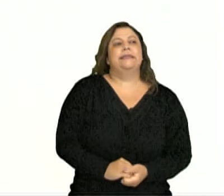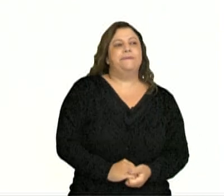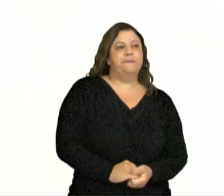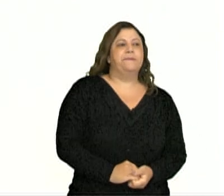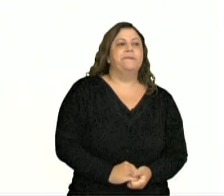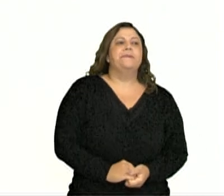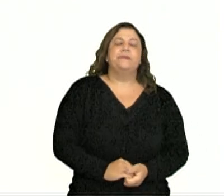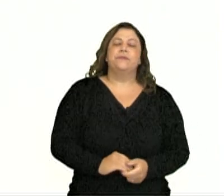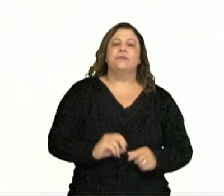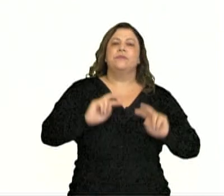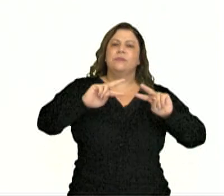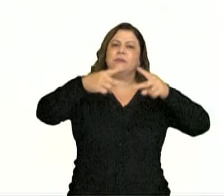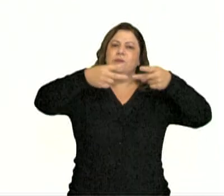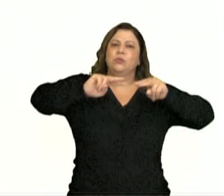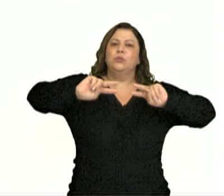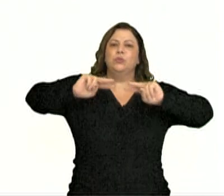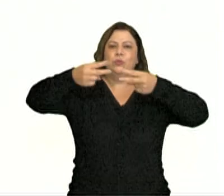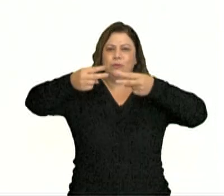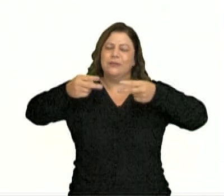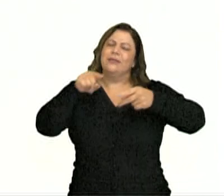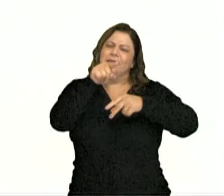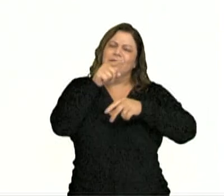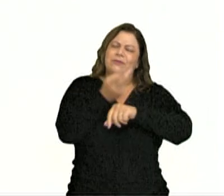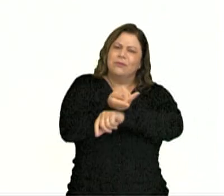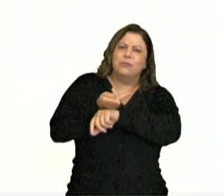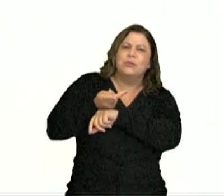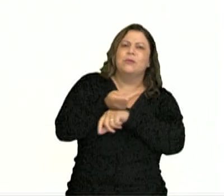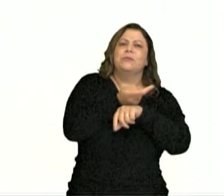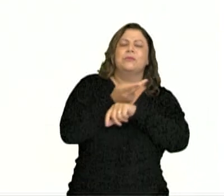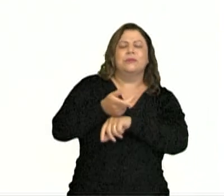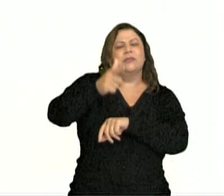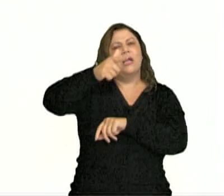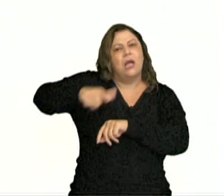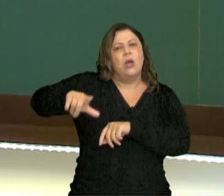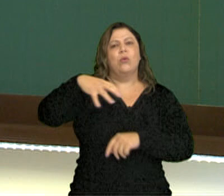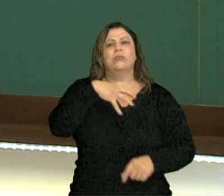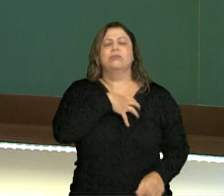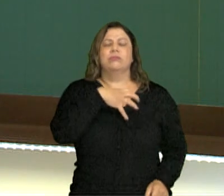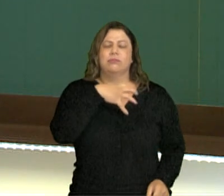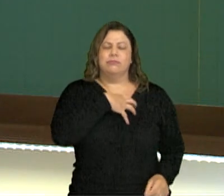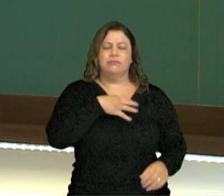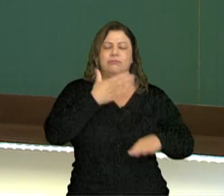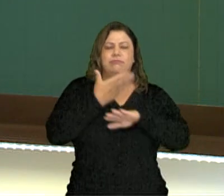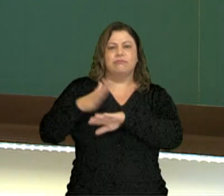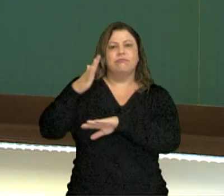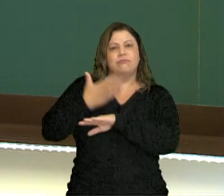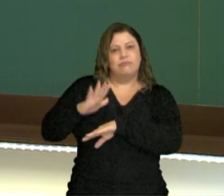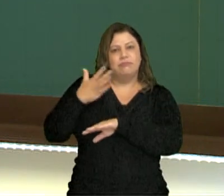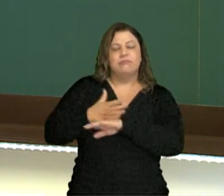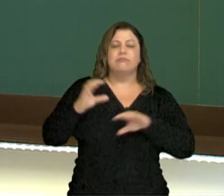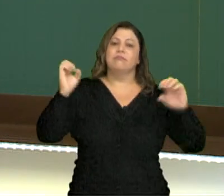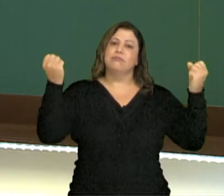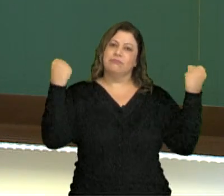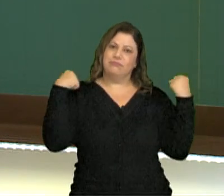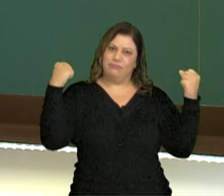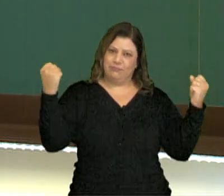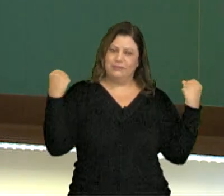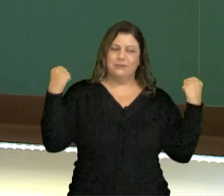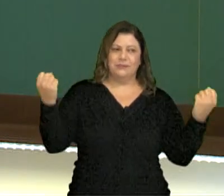alguns exemplos de vídeos onde vocês podem buscar outras formas de práticas dessas ginásticas,